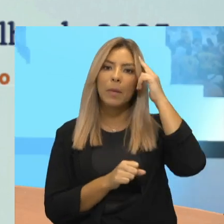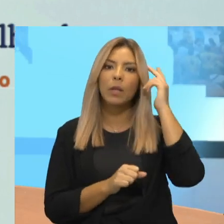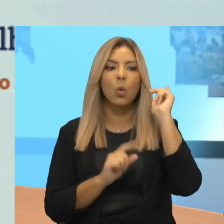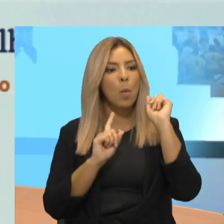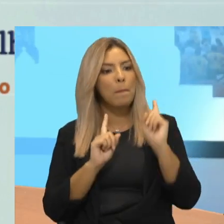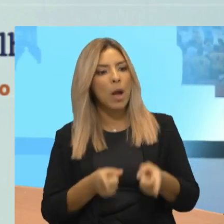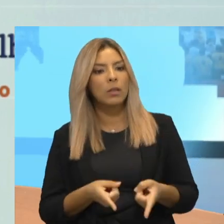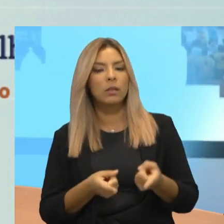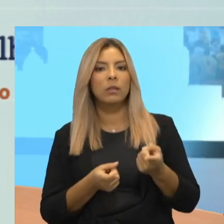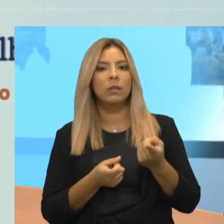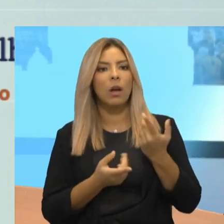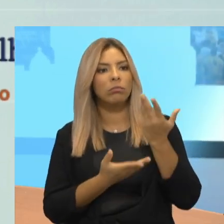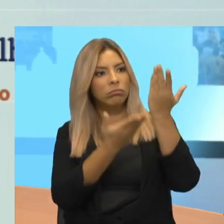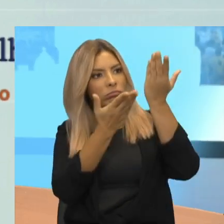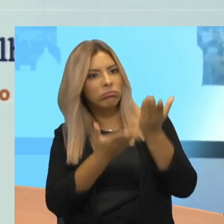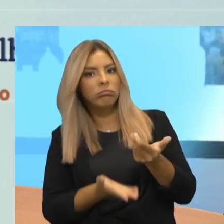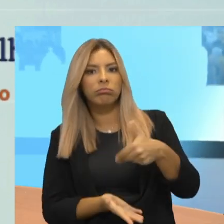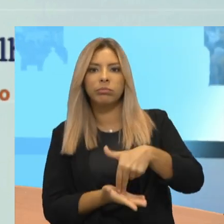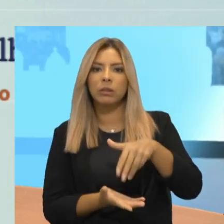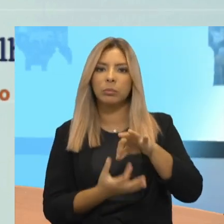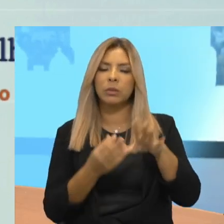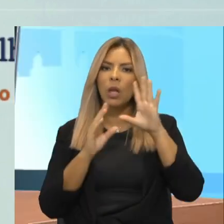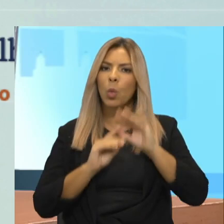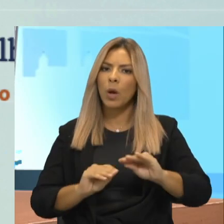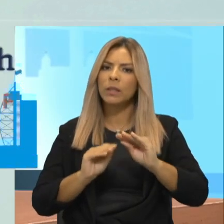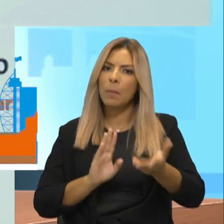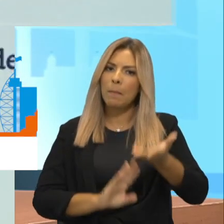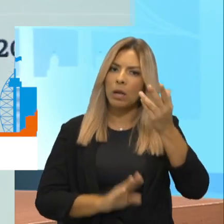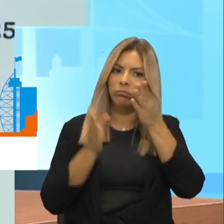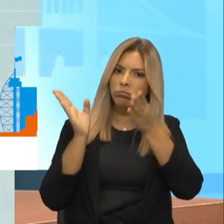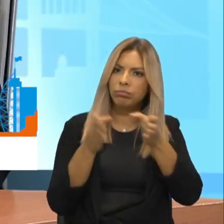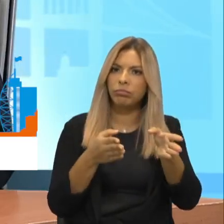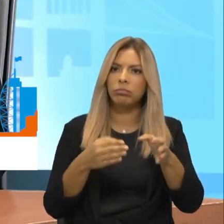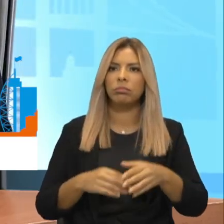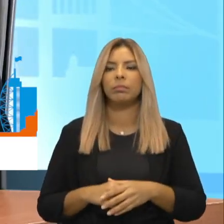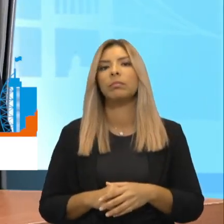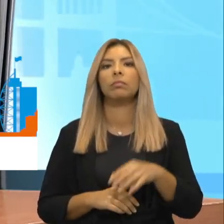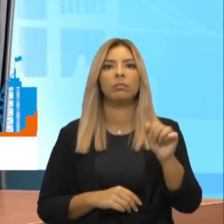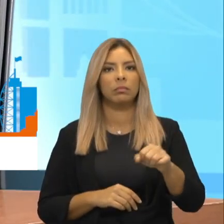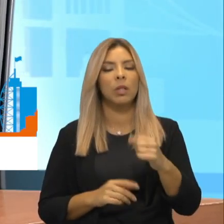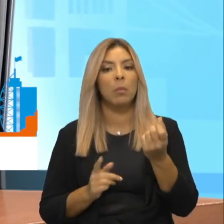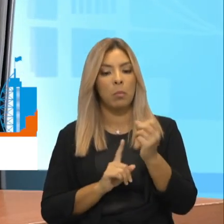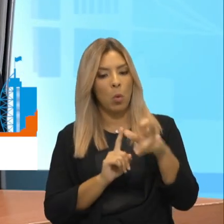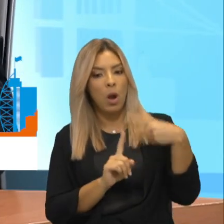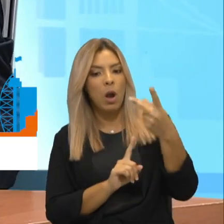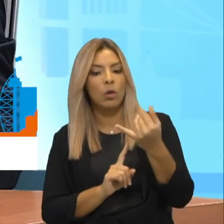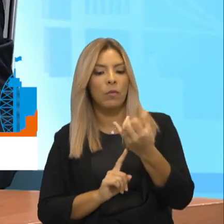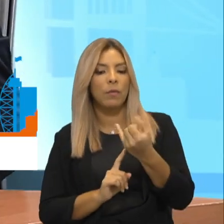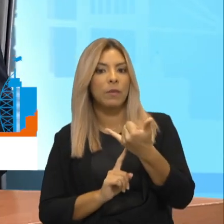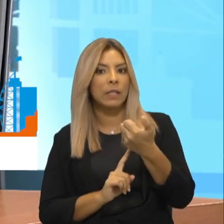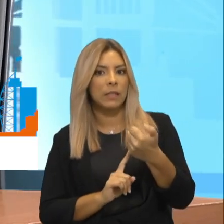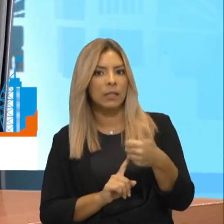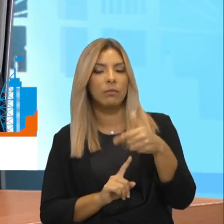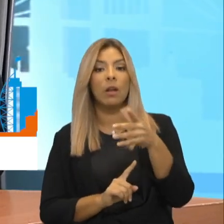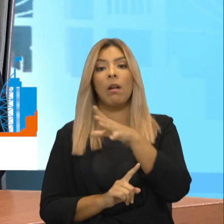esta presença muito virada também para a área da educação. Exatamente. No próximo ano, em 2025, celebra-se os 100